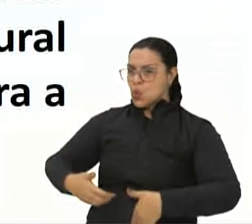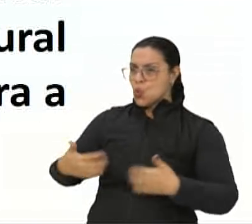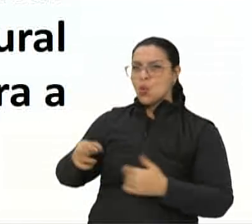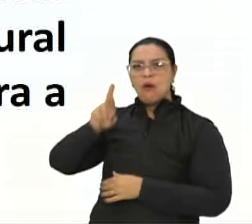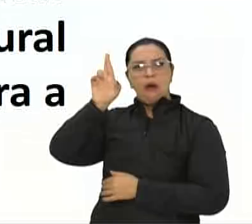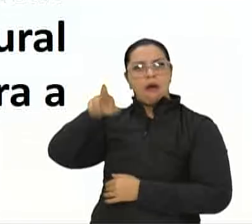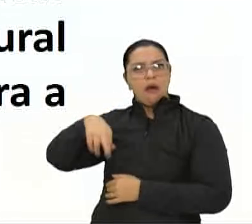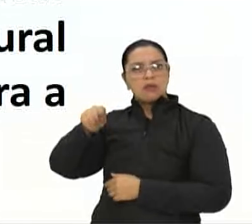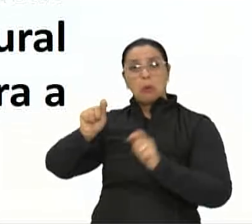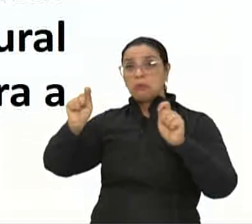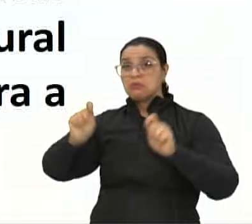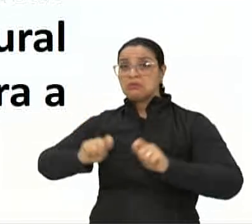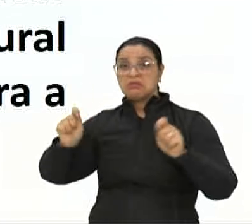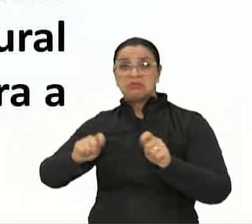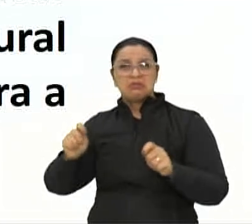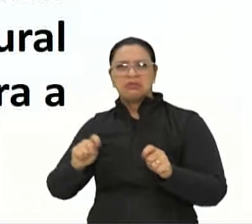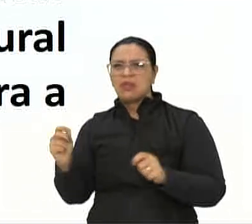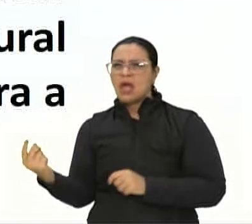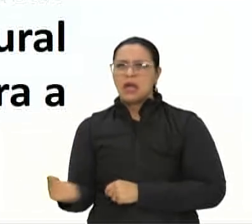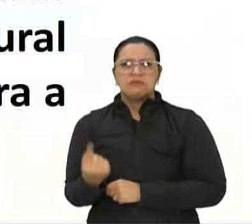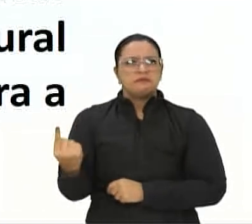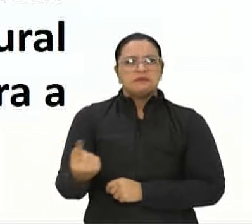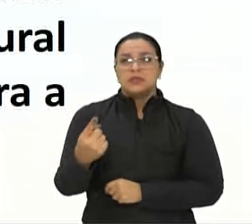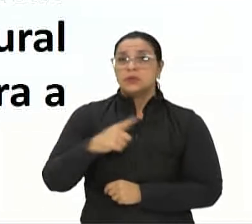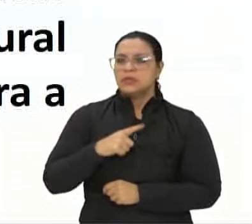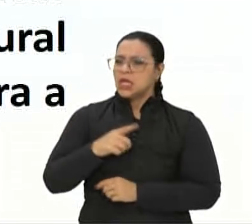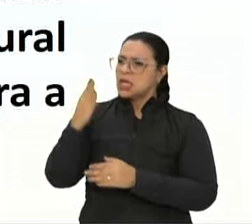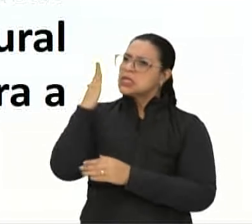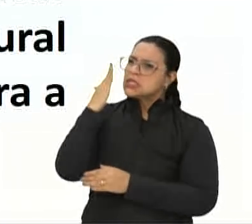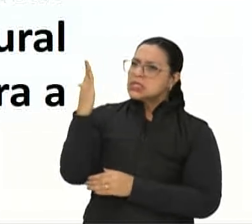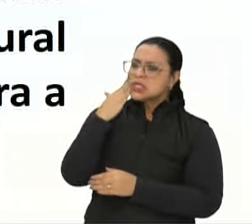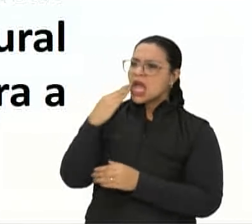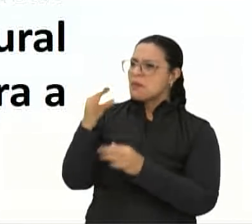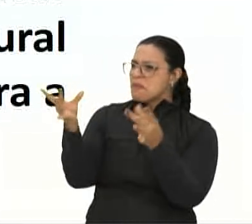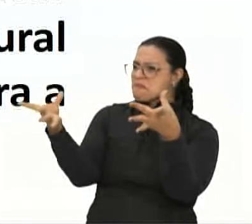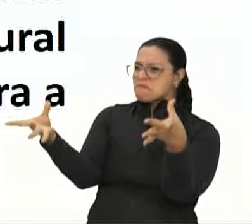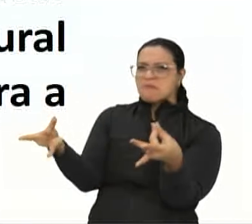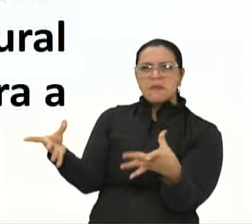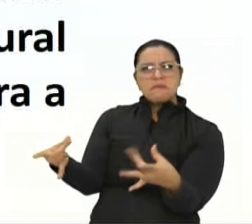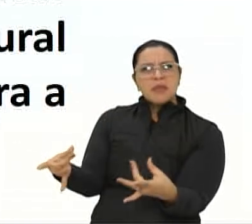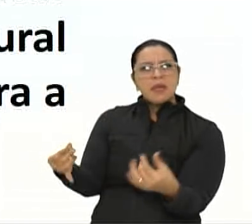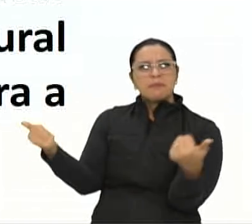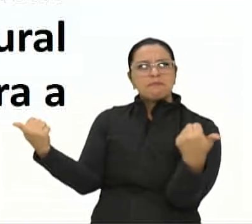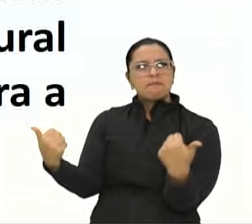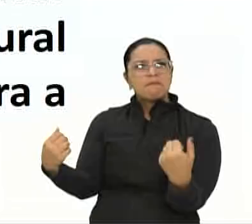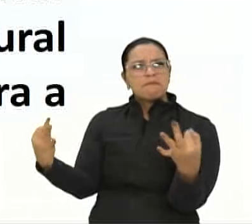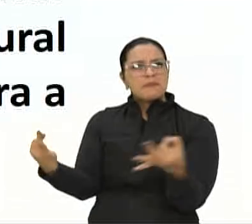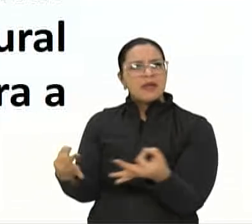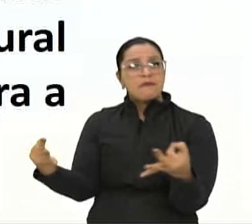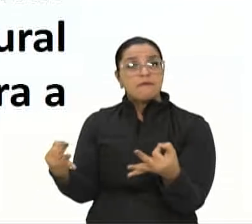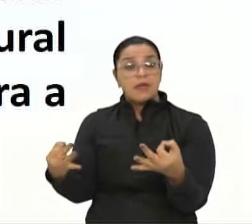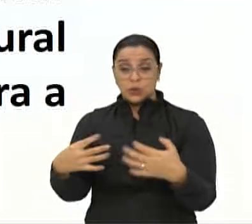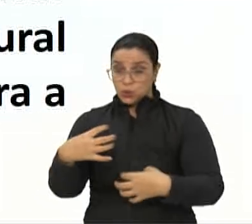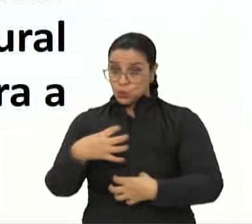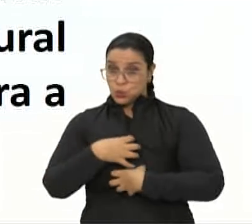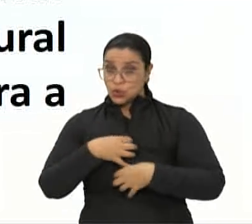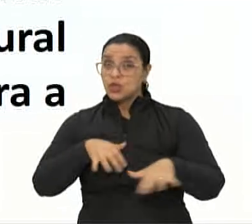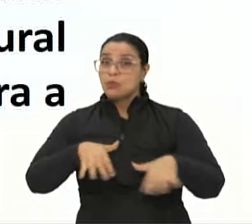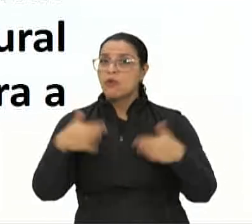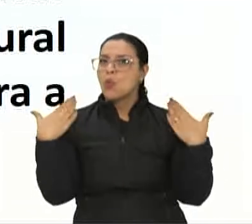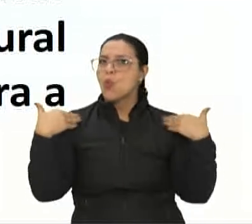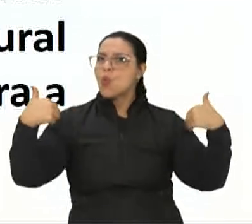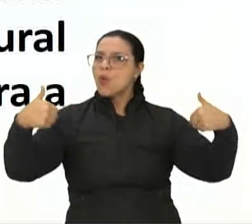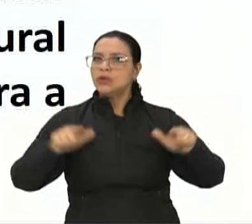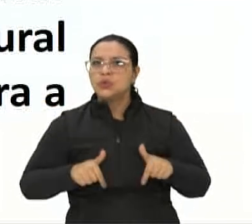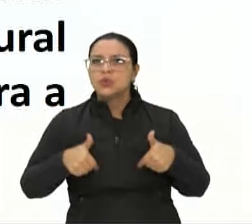que capacidade infinita, como é preciso e bem feito em forma e movimento, um anjo na ação,